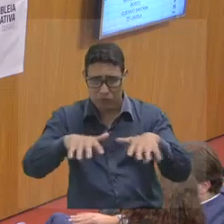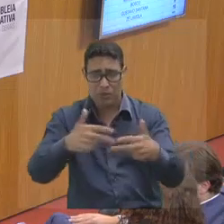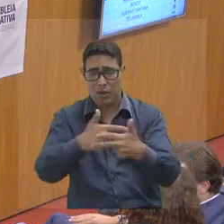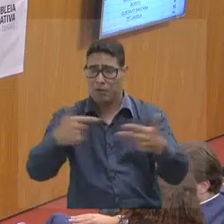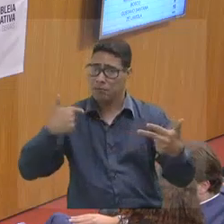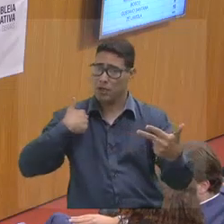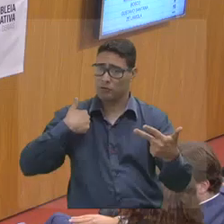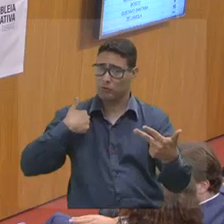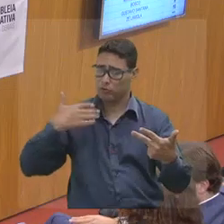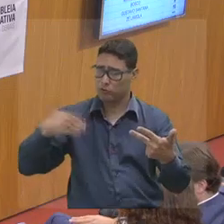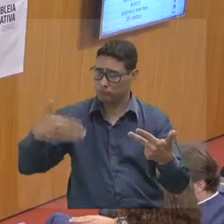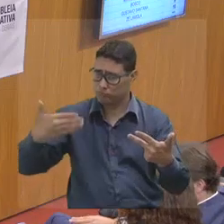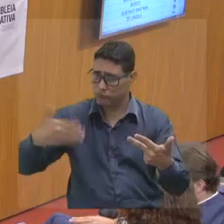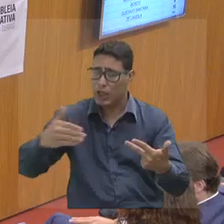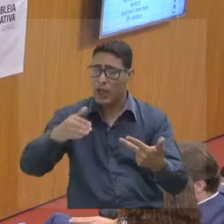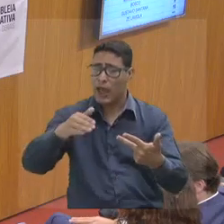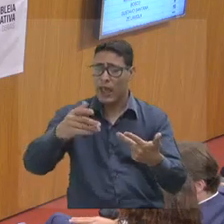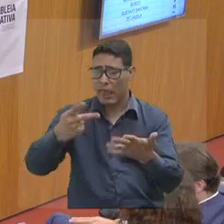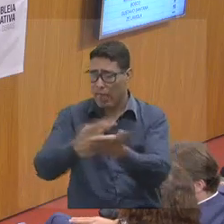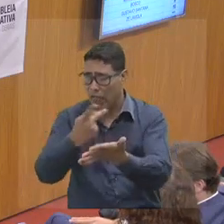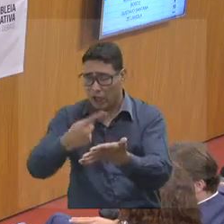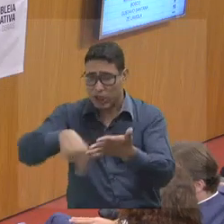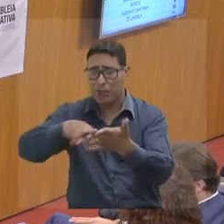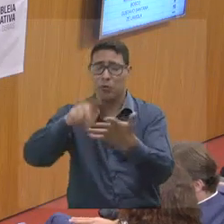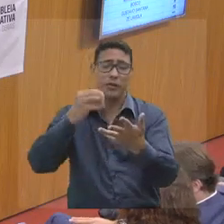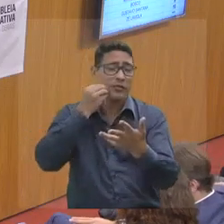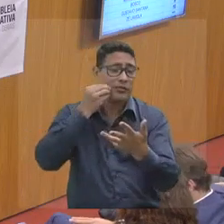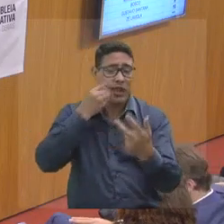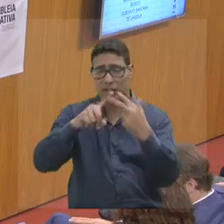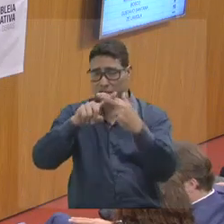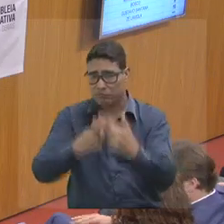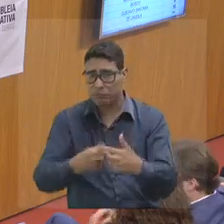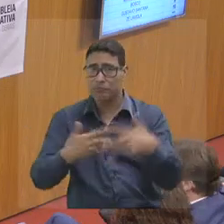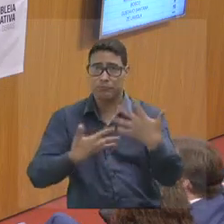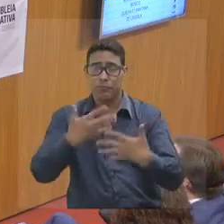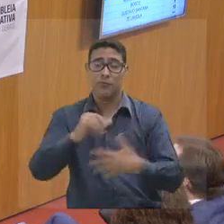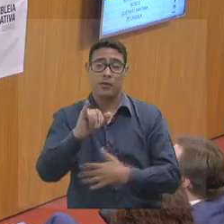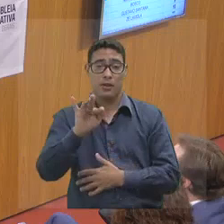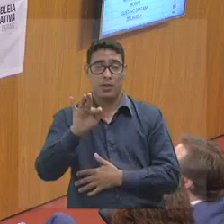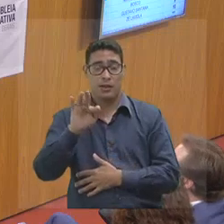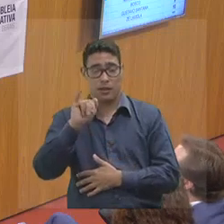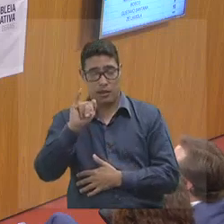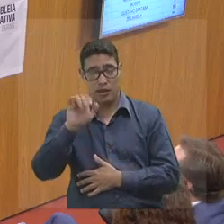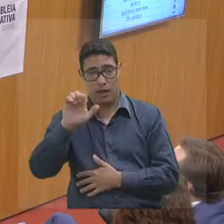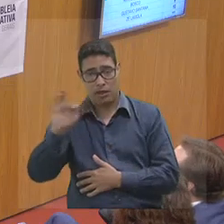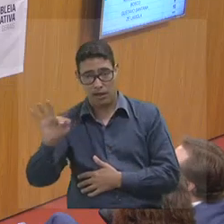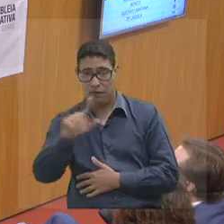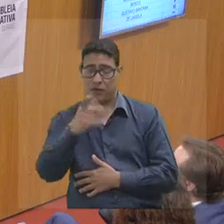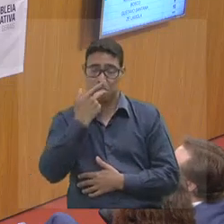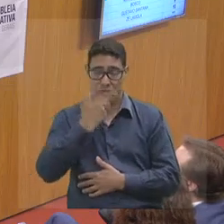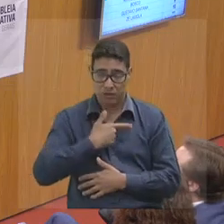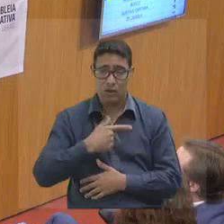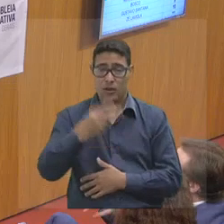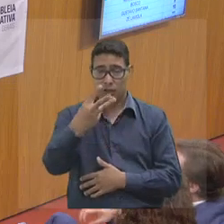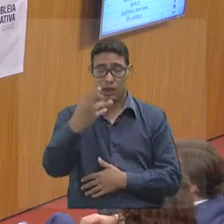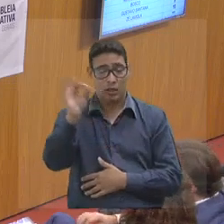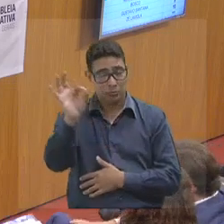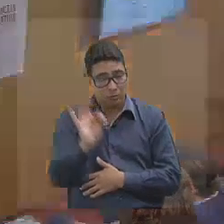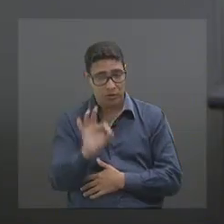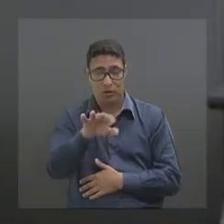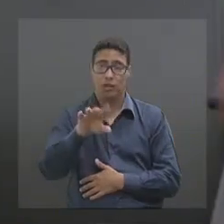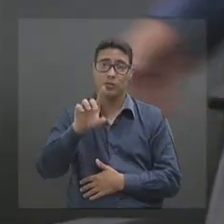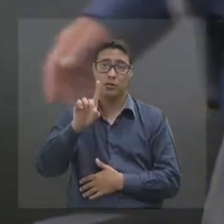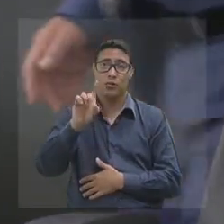e depois vir para regularização E aí o ief me trouxe uma informação que isso representa menos do que 3% da demanda deputada